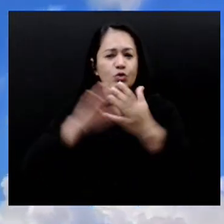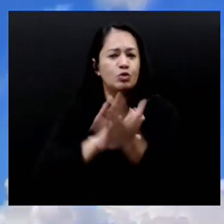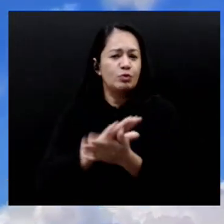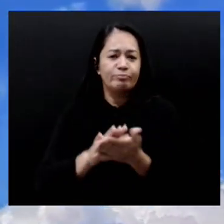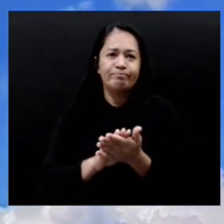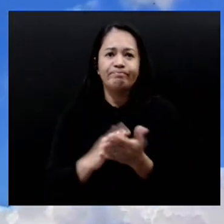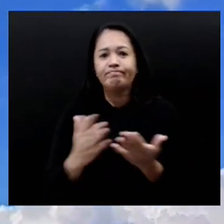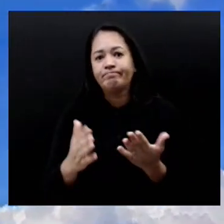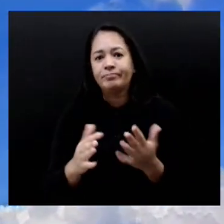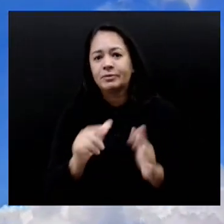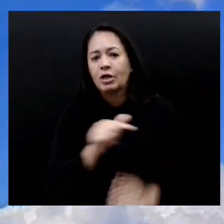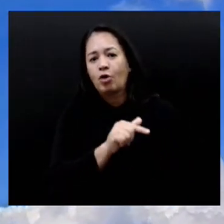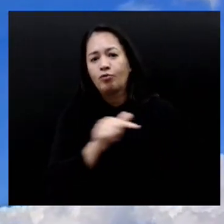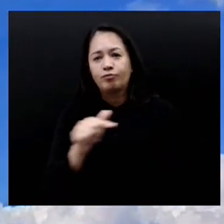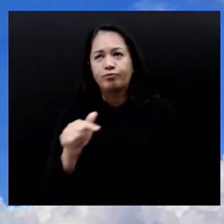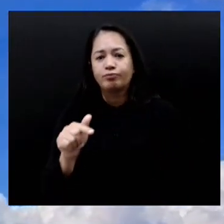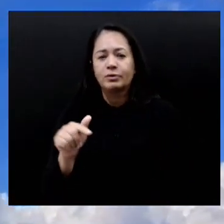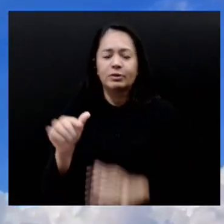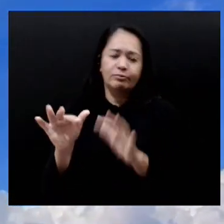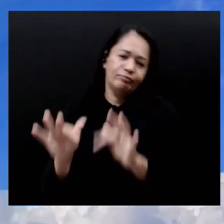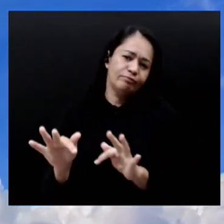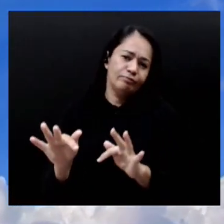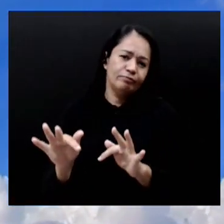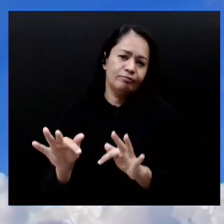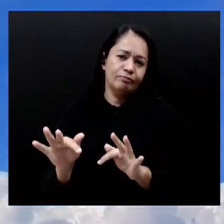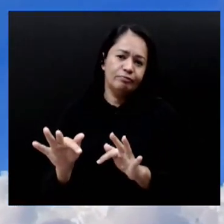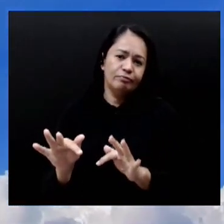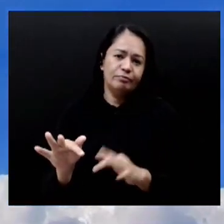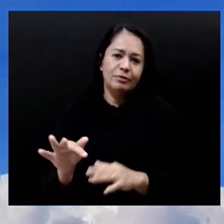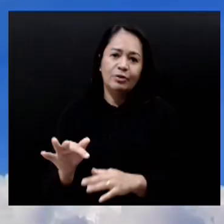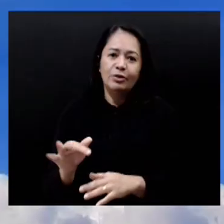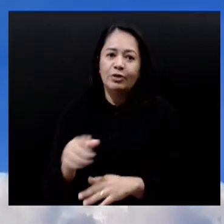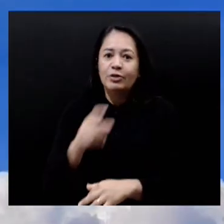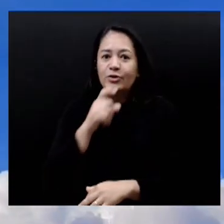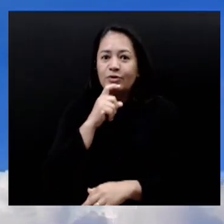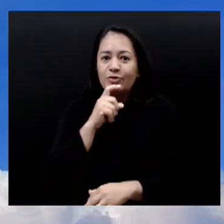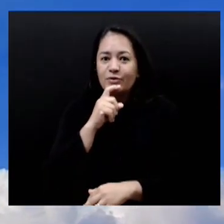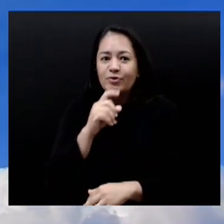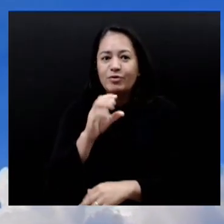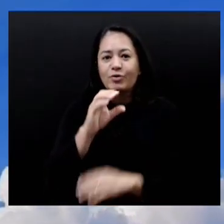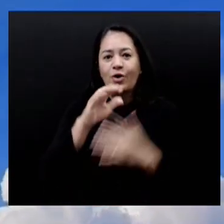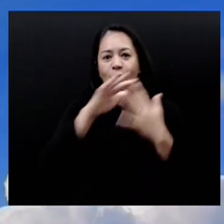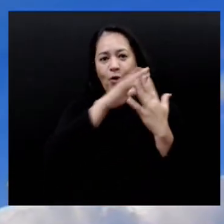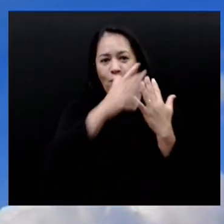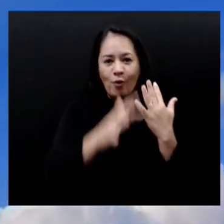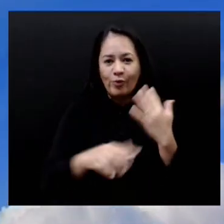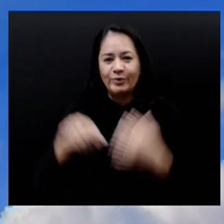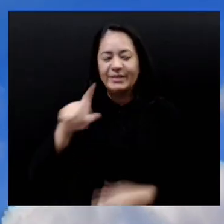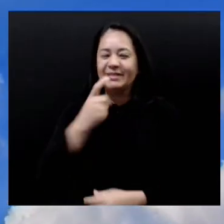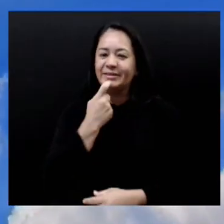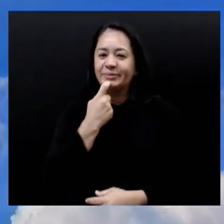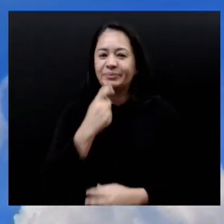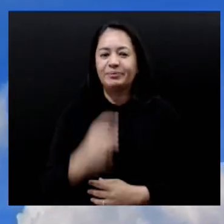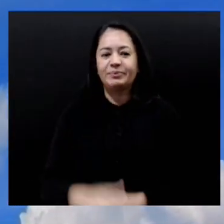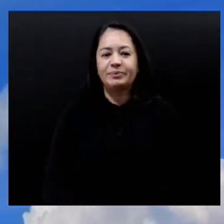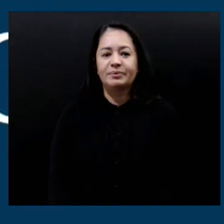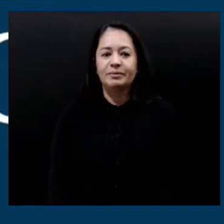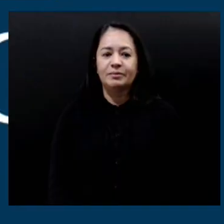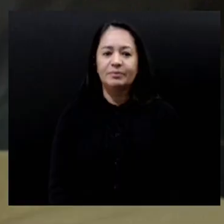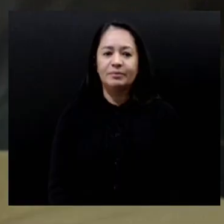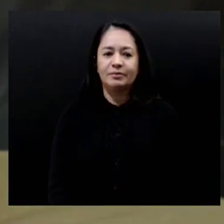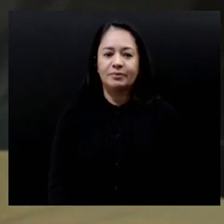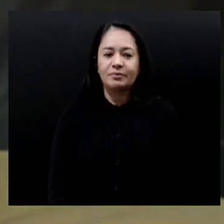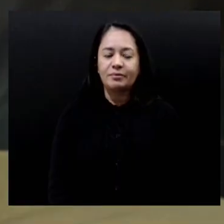semana bem com cara de outono aqui na metrópole. Agora sim, a